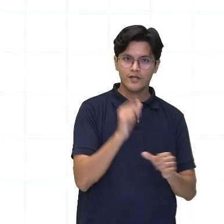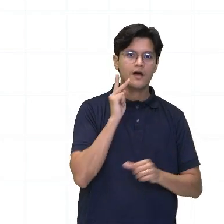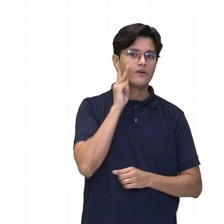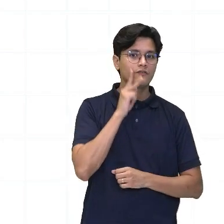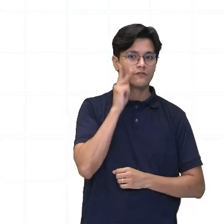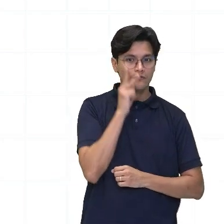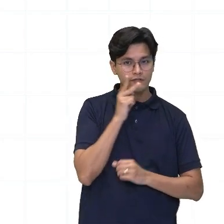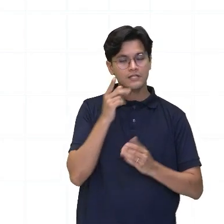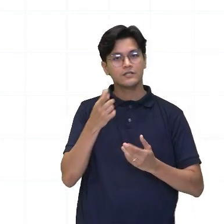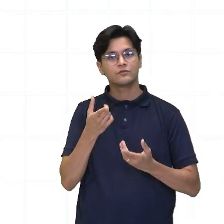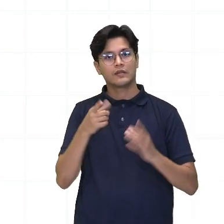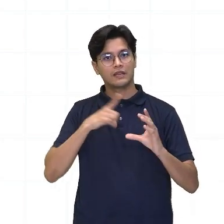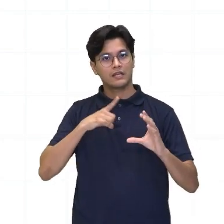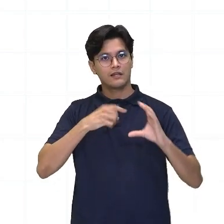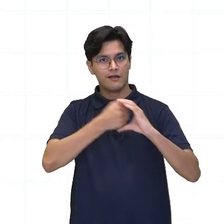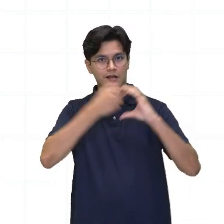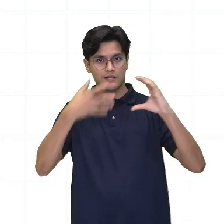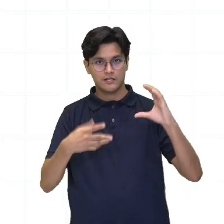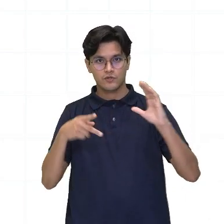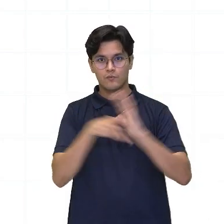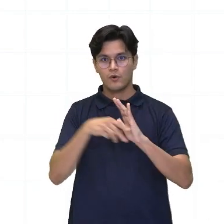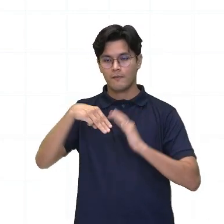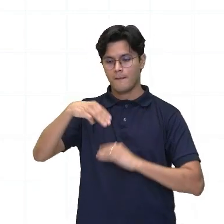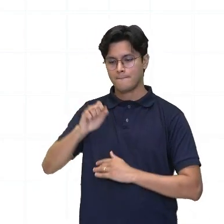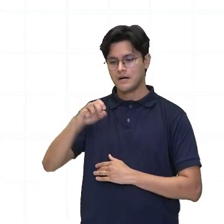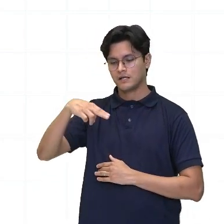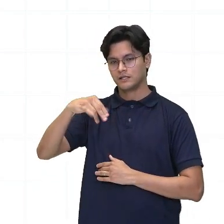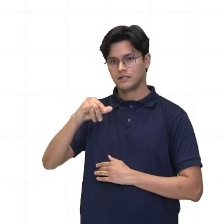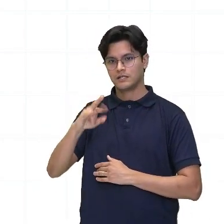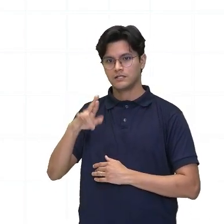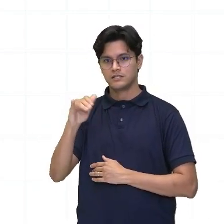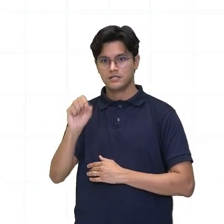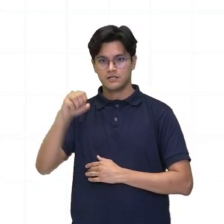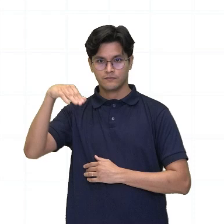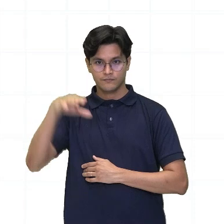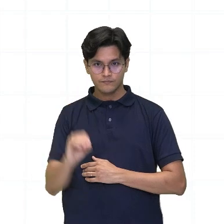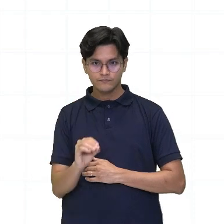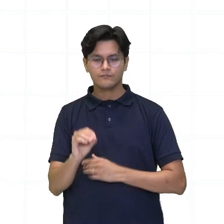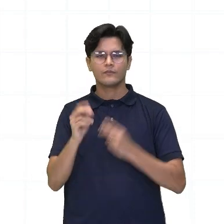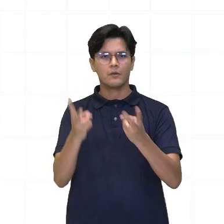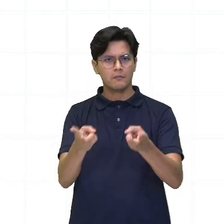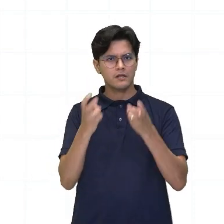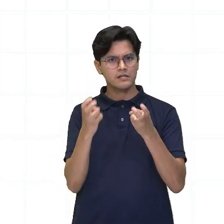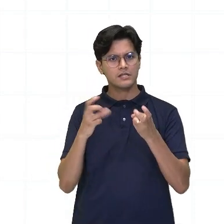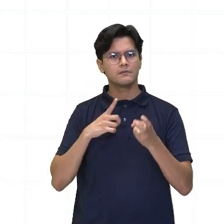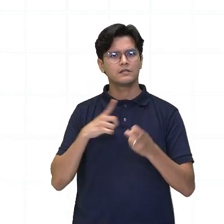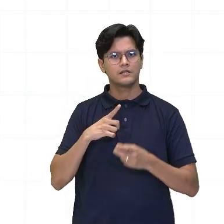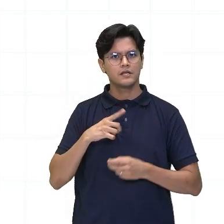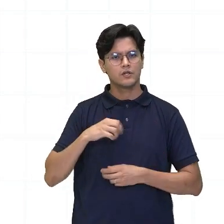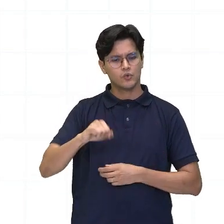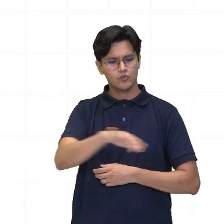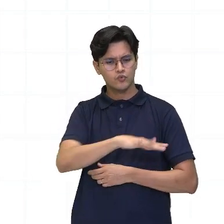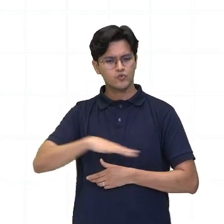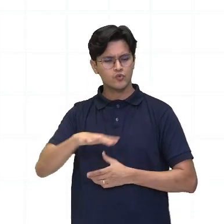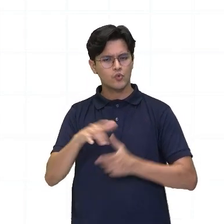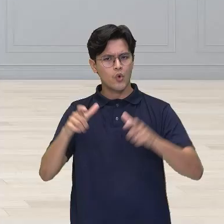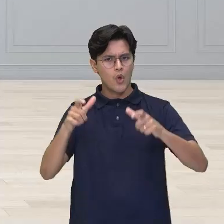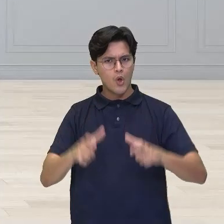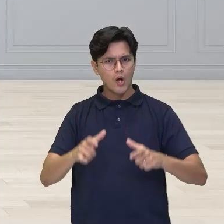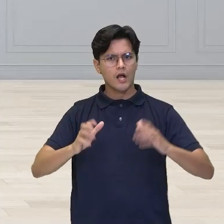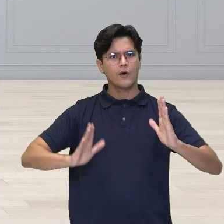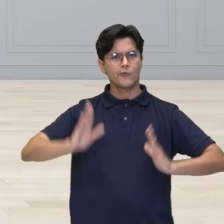do final da Renascença. Olha aí como vocês puderam perceber, já foi pintada em um outro cenário, em uma outra